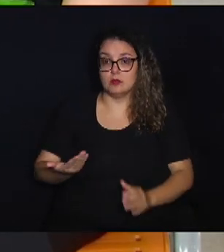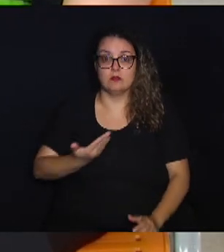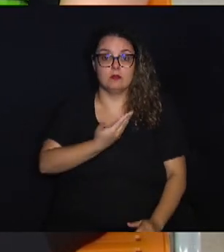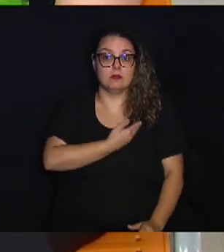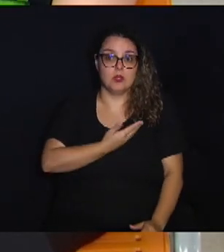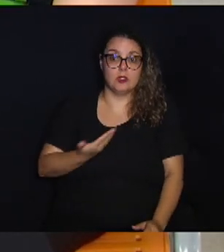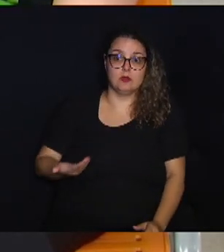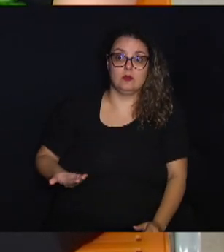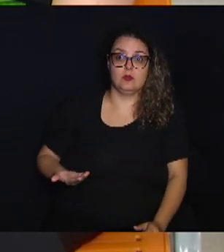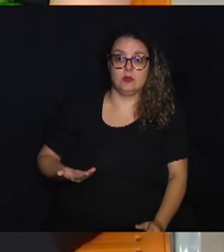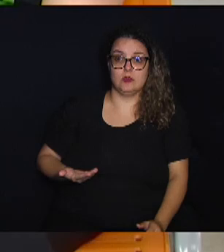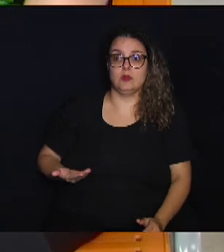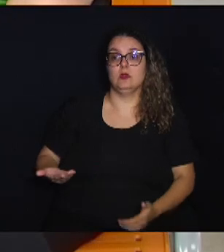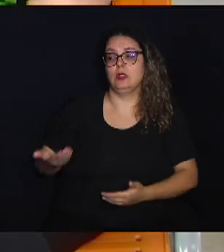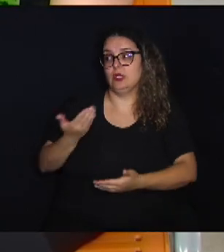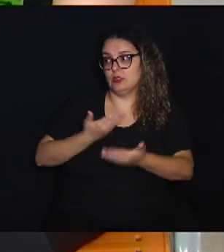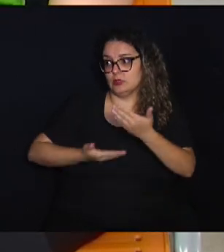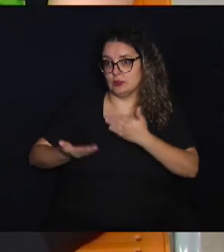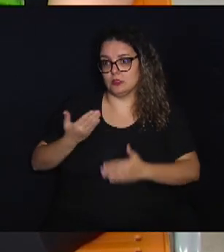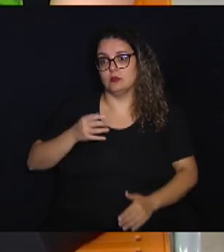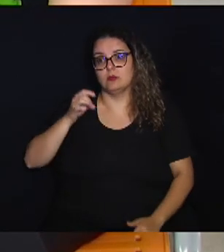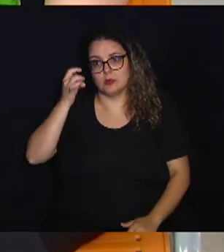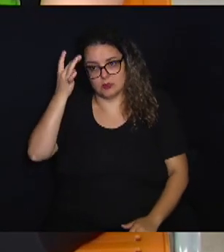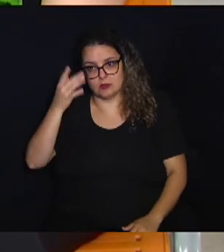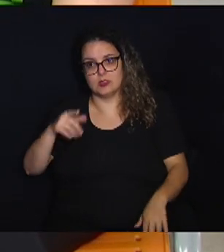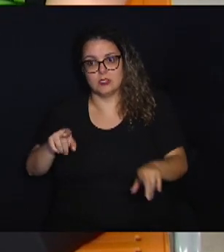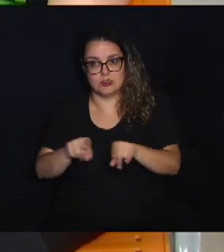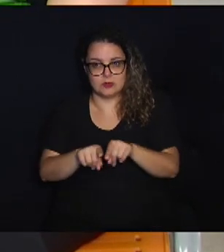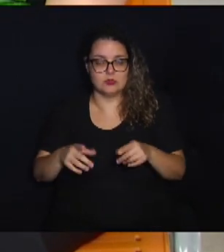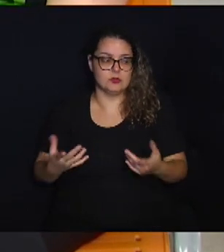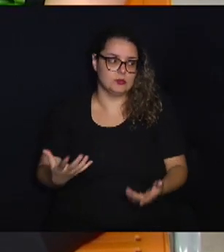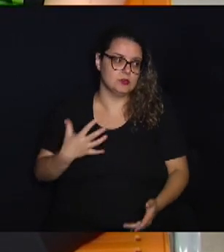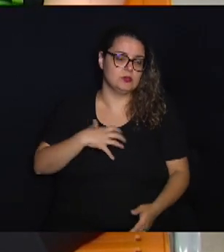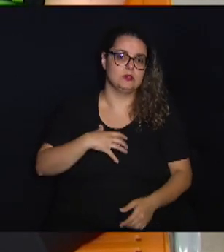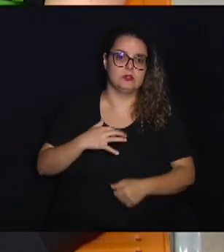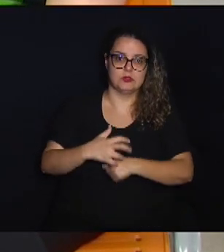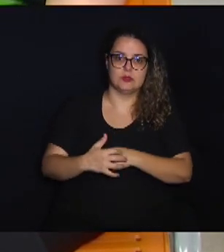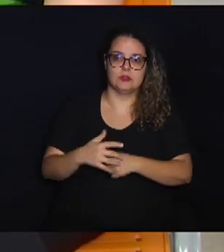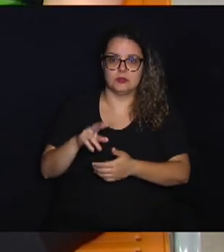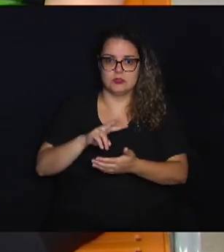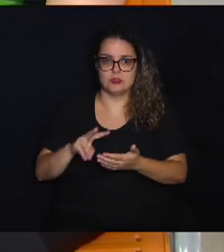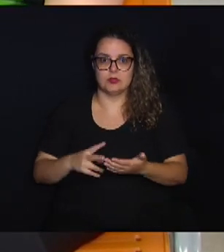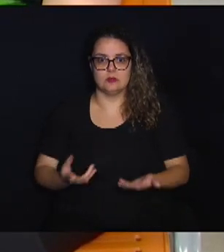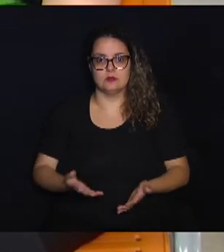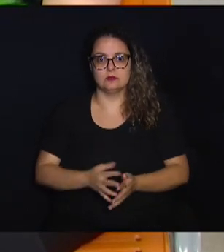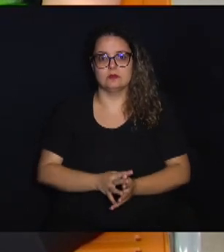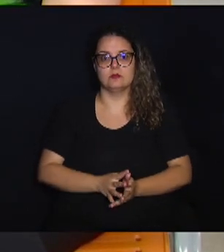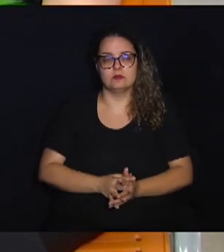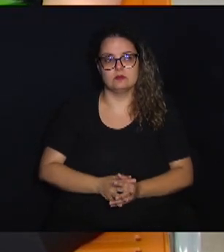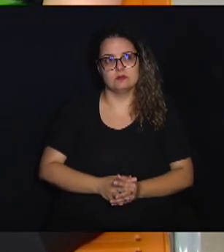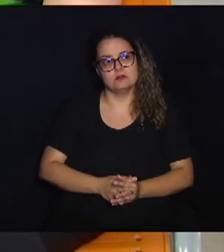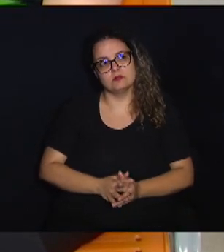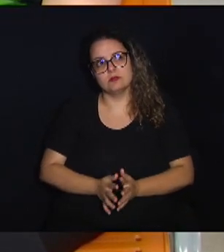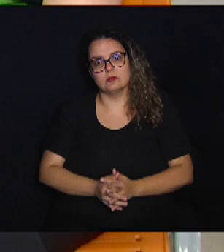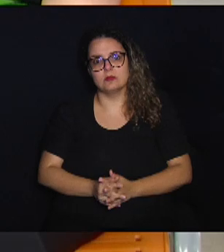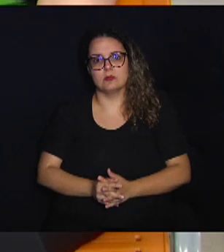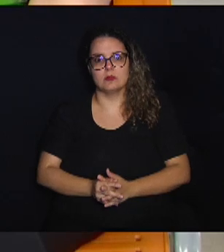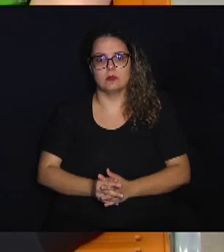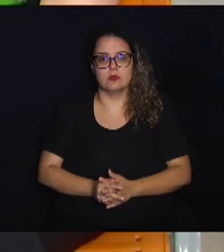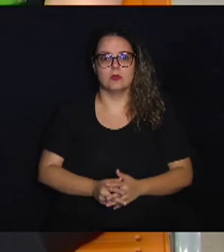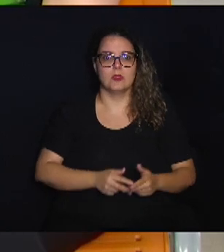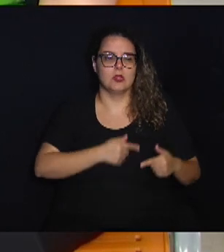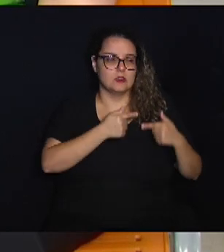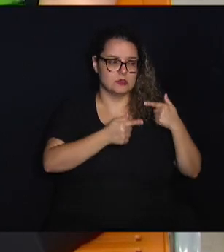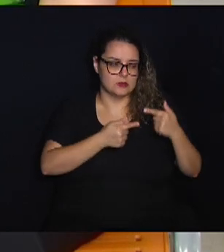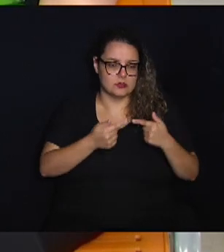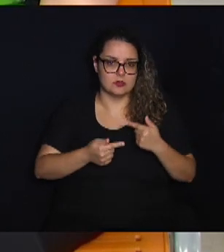seu, né? Então o compartilhamento é mais facilitado também nessa forma digital de leitura. Bom, talvez o pessoal dessa geração